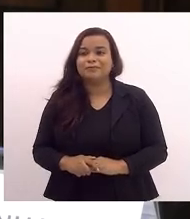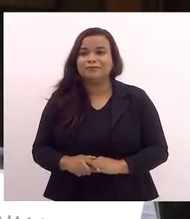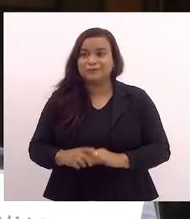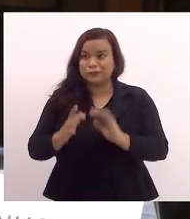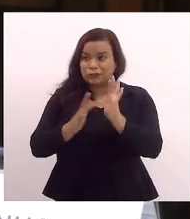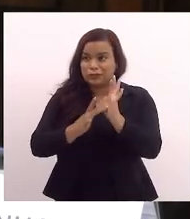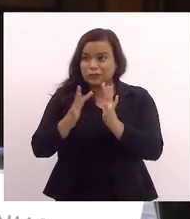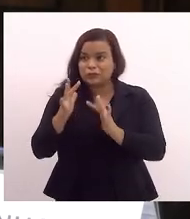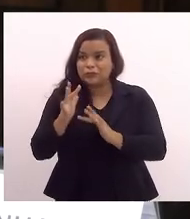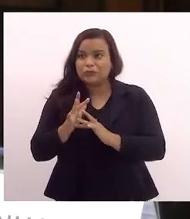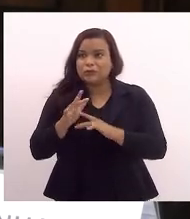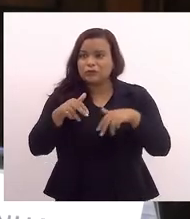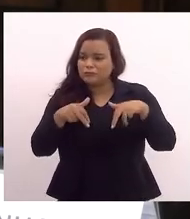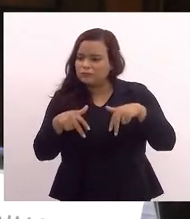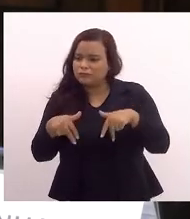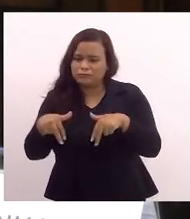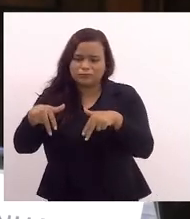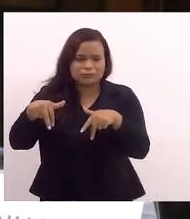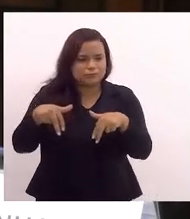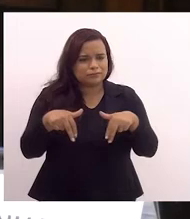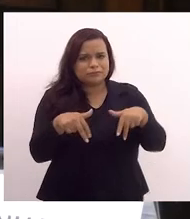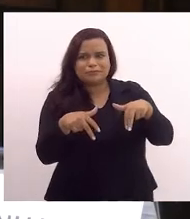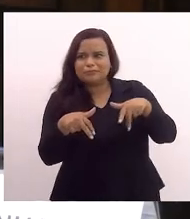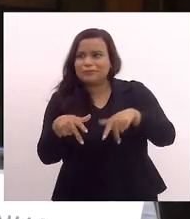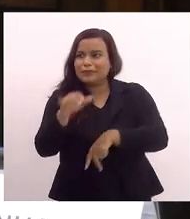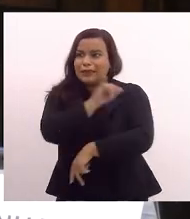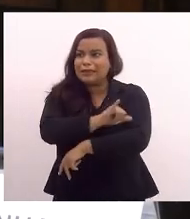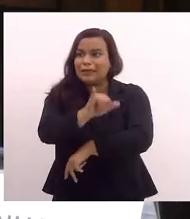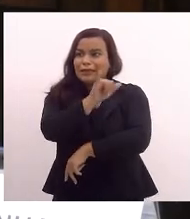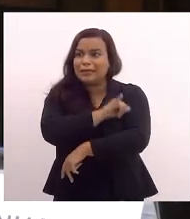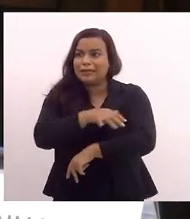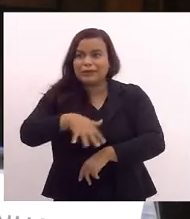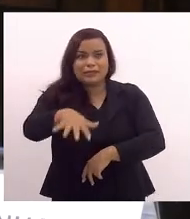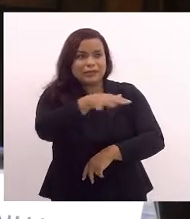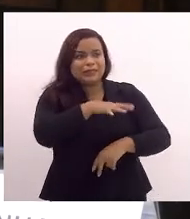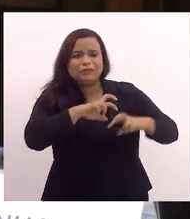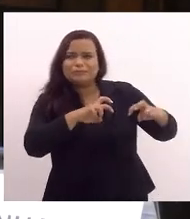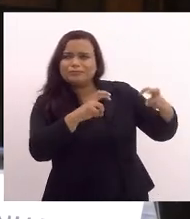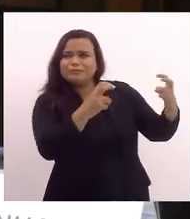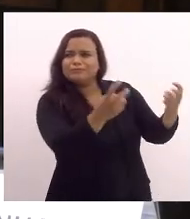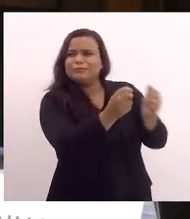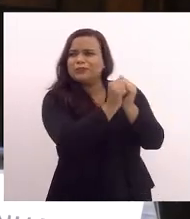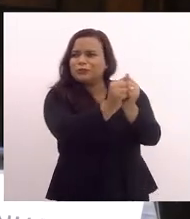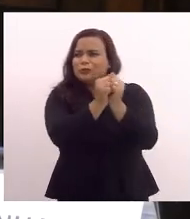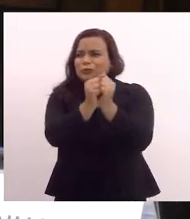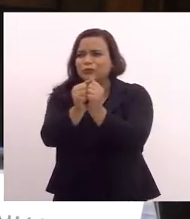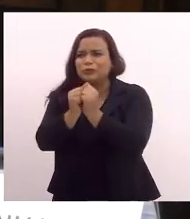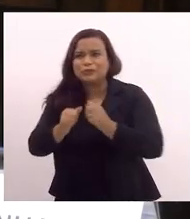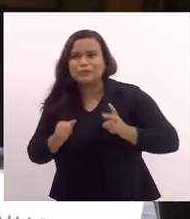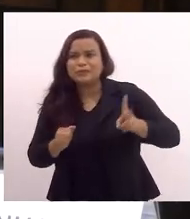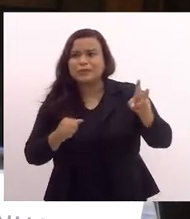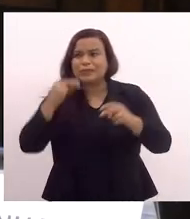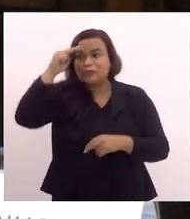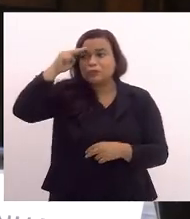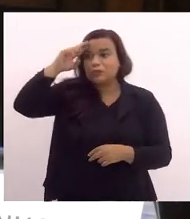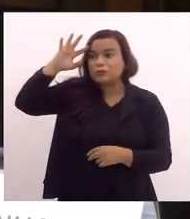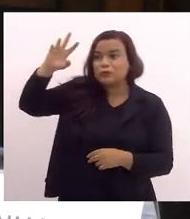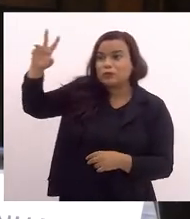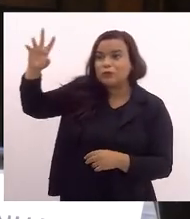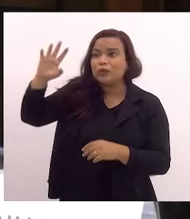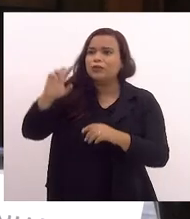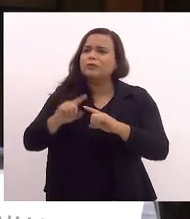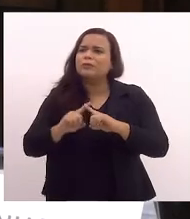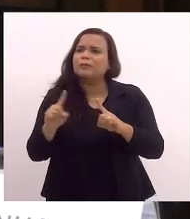Jesus andava pelo Rio de Janeiro, sempre em roda, batuque e comunhão. Tinha muitos sonhos, mas o Estado